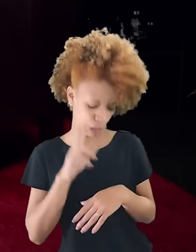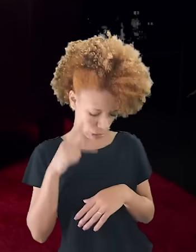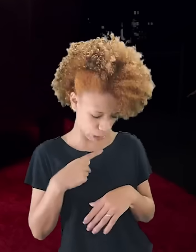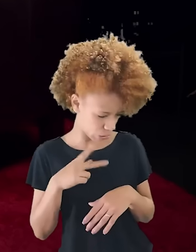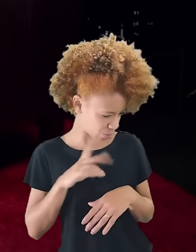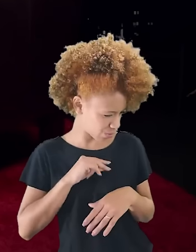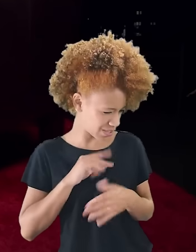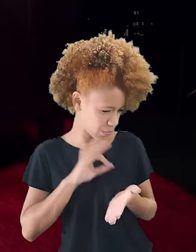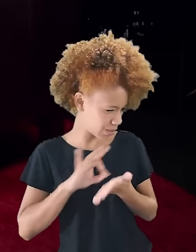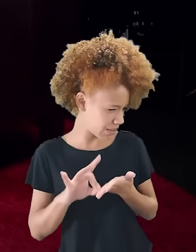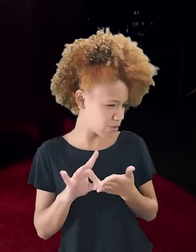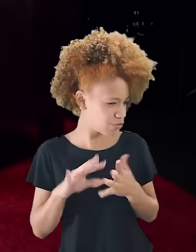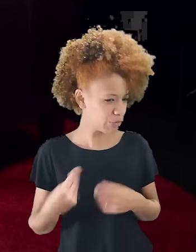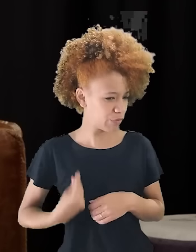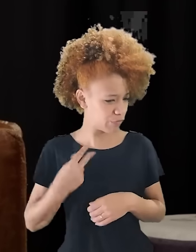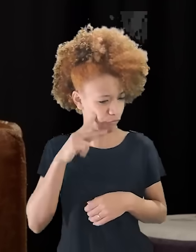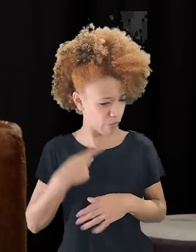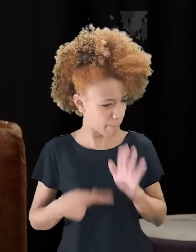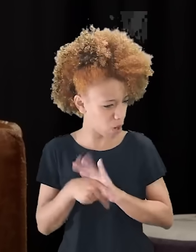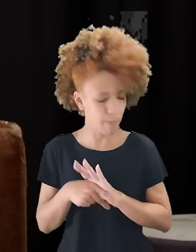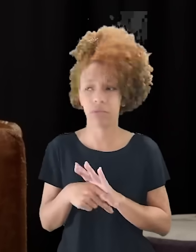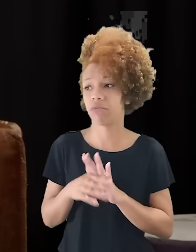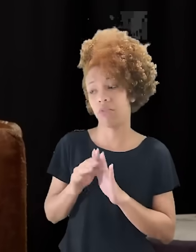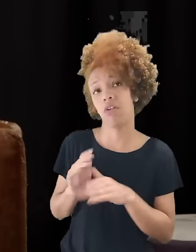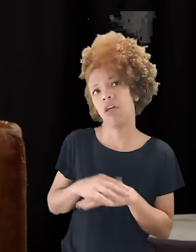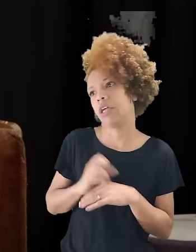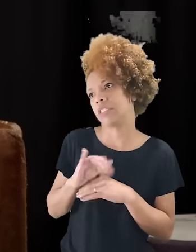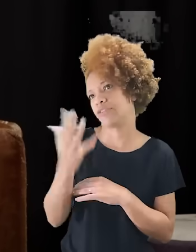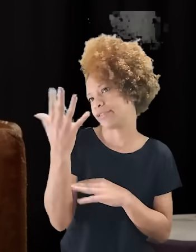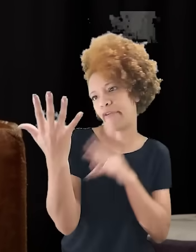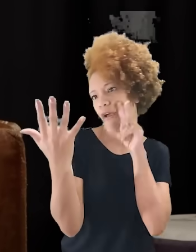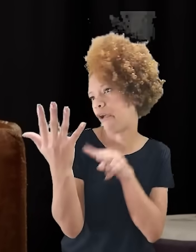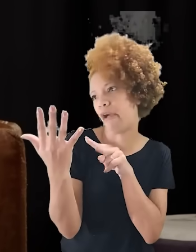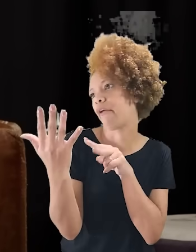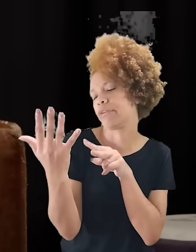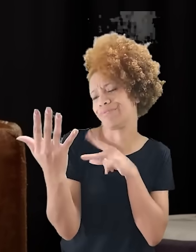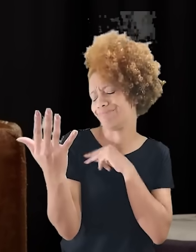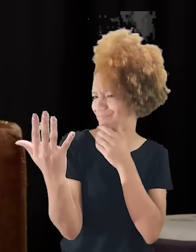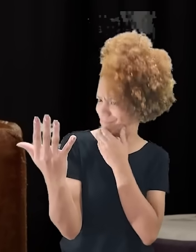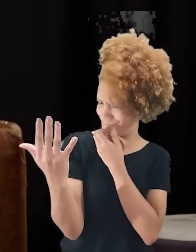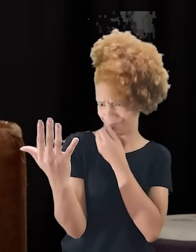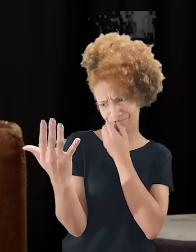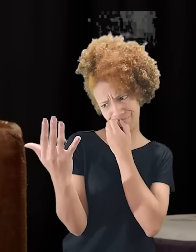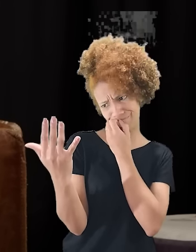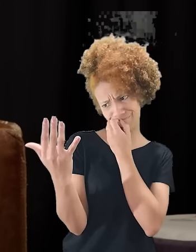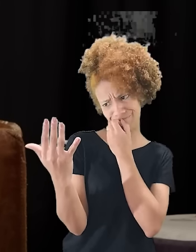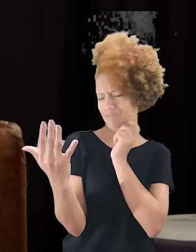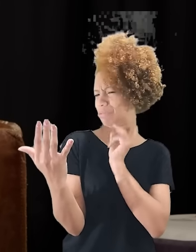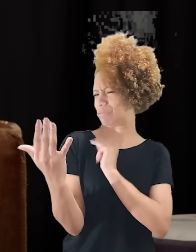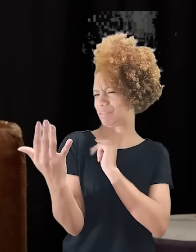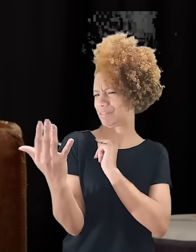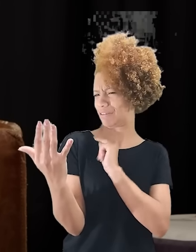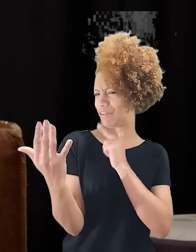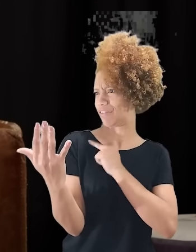isso em mim de tanto você conviv com você mesmo o você fica olhando pra sua cara toda hora tem vezes você olha fala nossa caramba nada a ver que